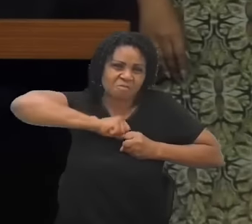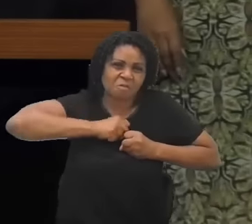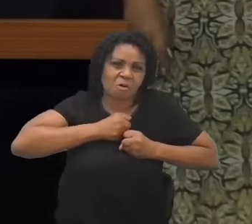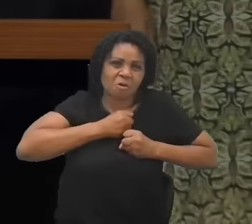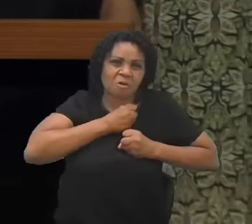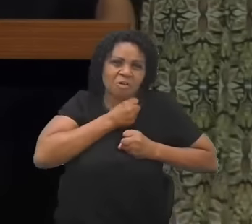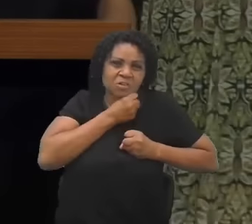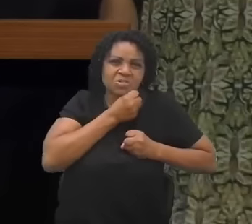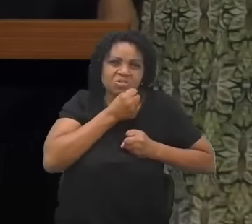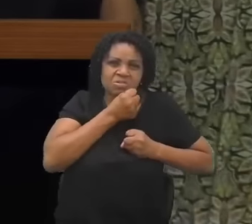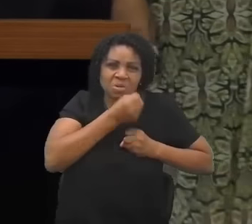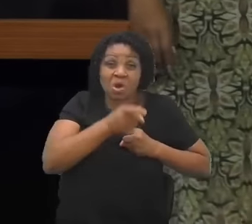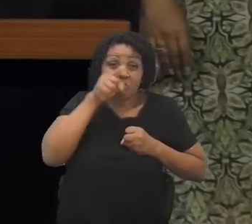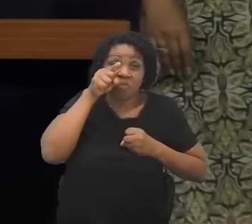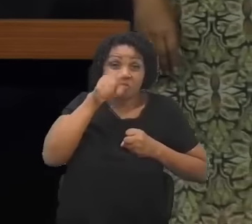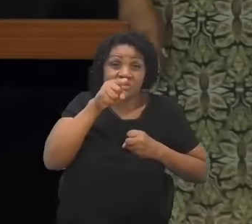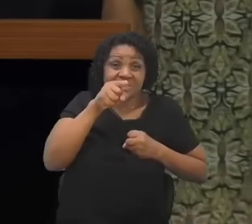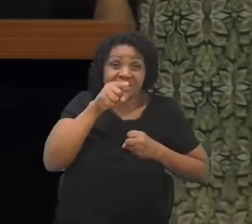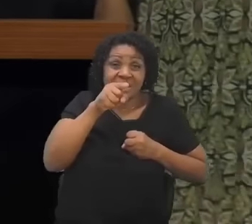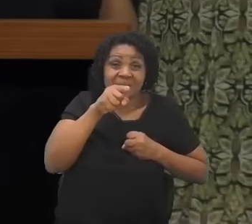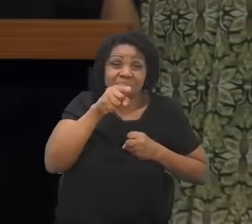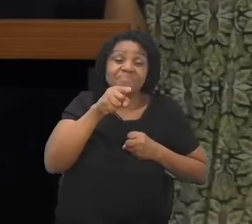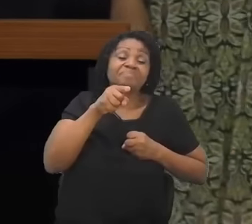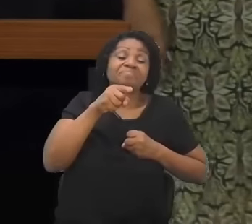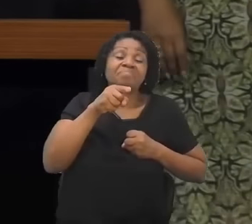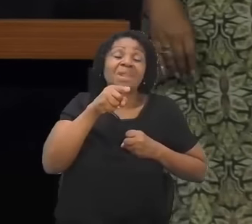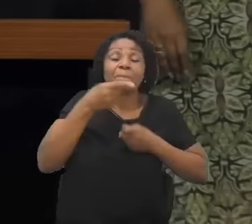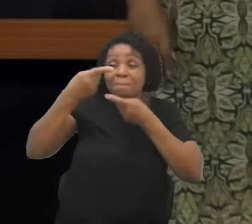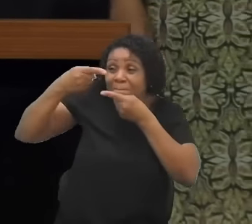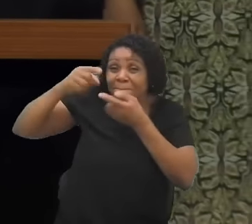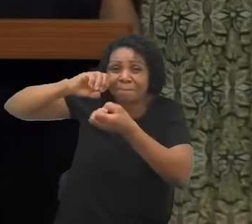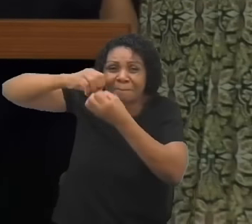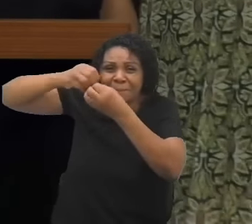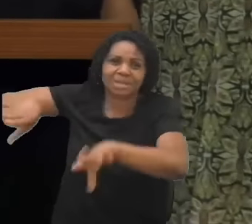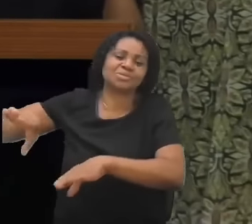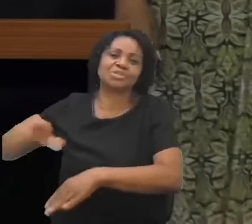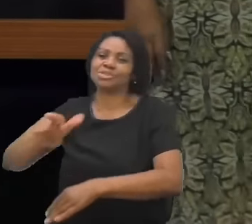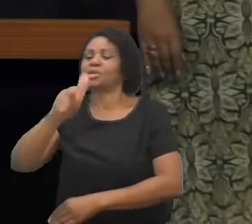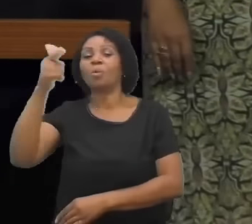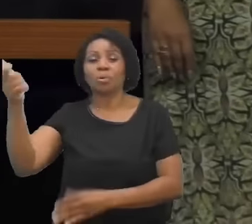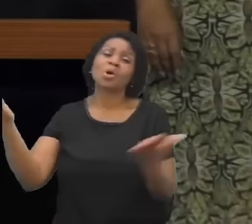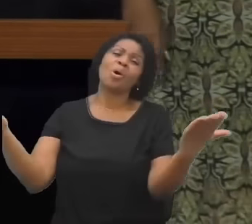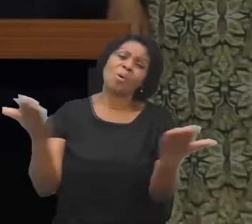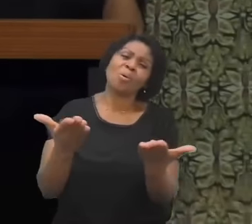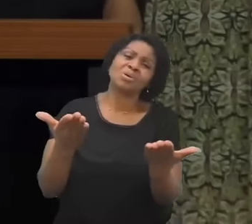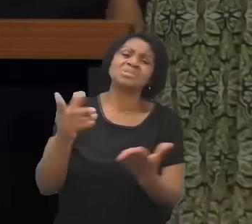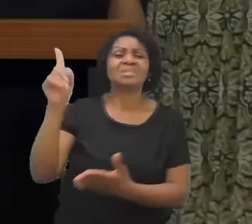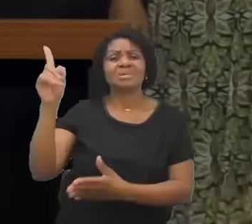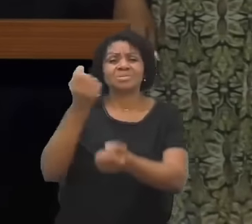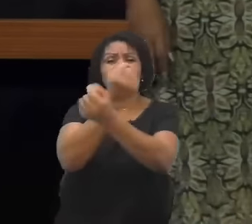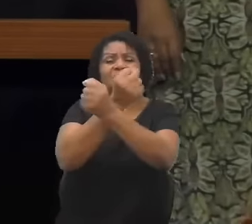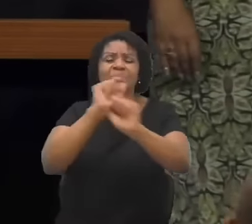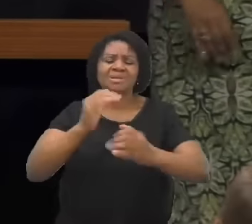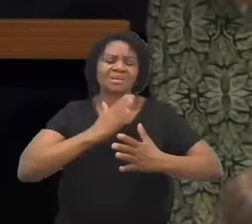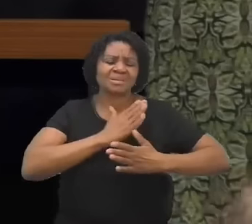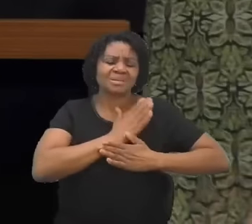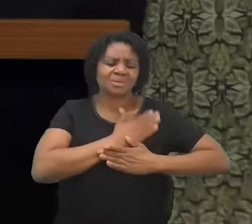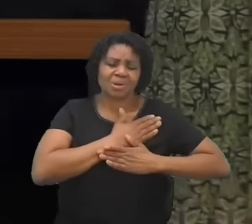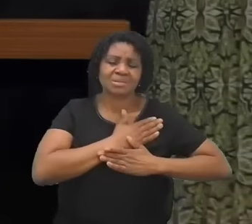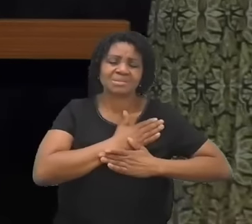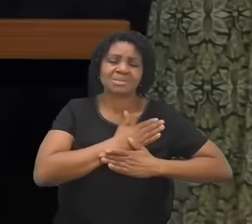ferem. Você fere e fere a outros, como o gadareno também. Mas hoje é dia de libertação. Põe a mão no teu